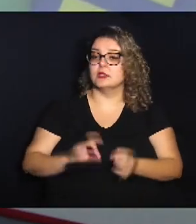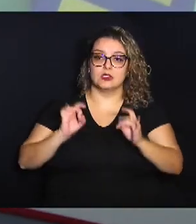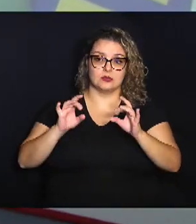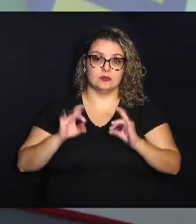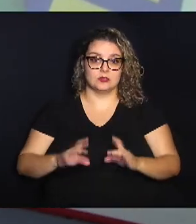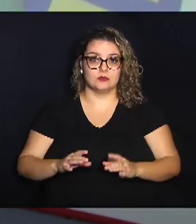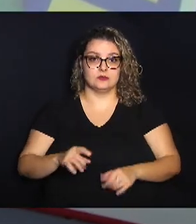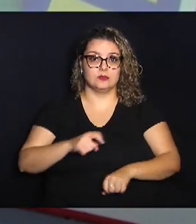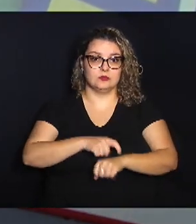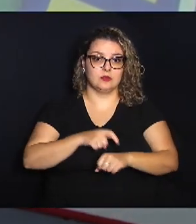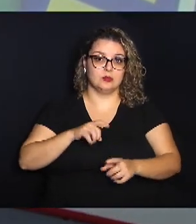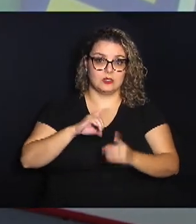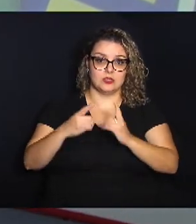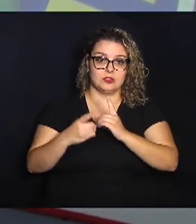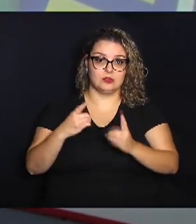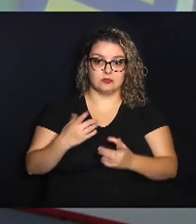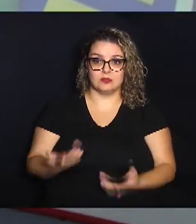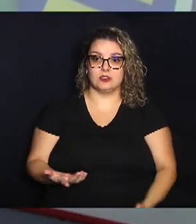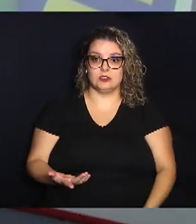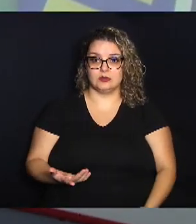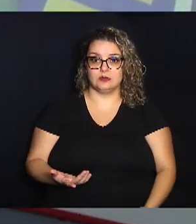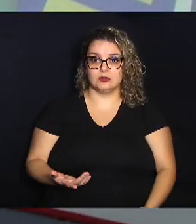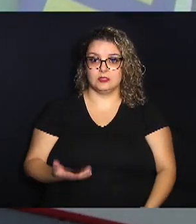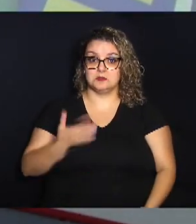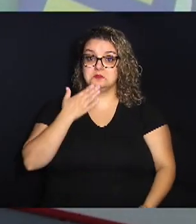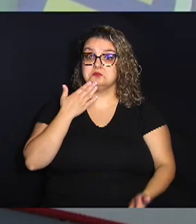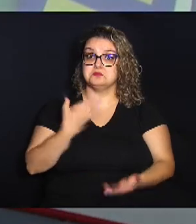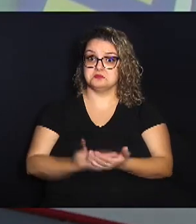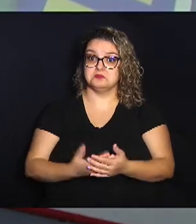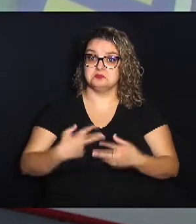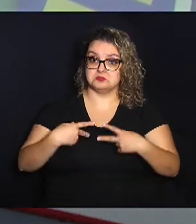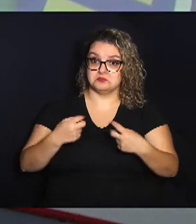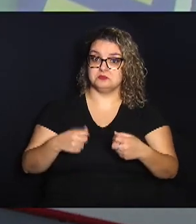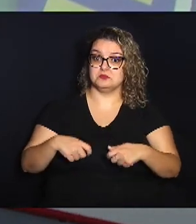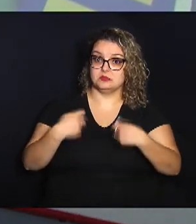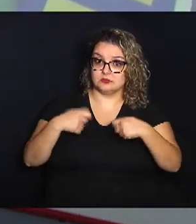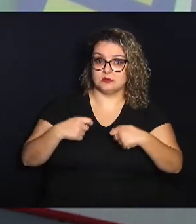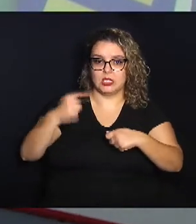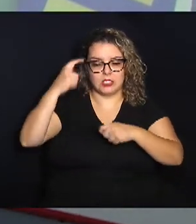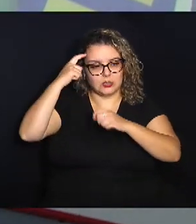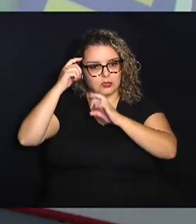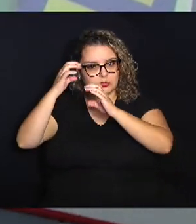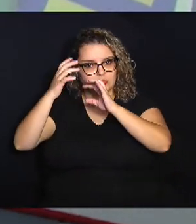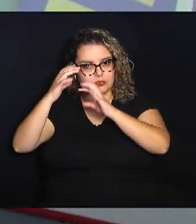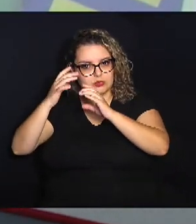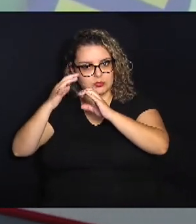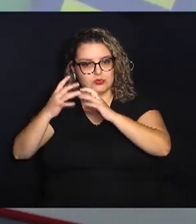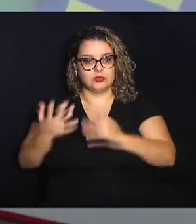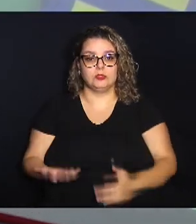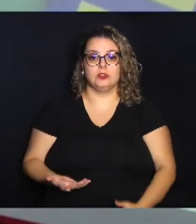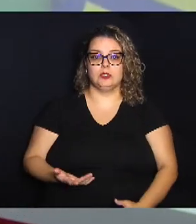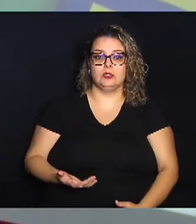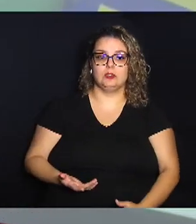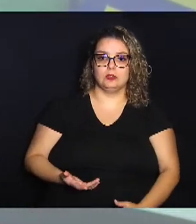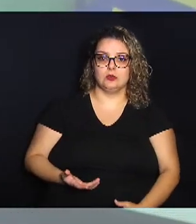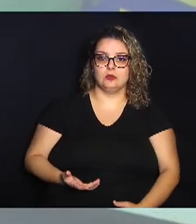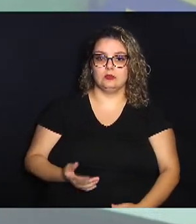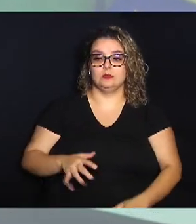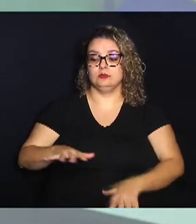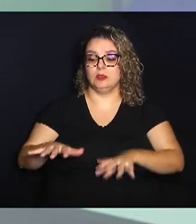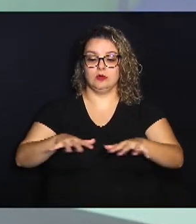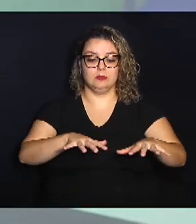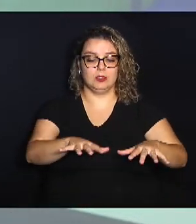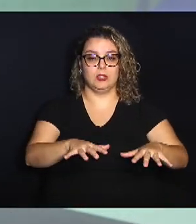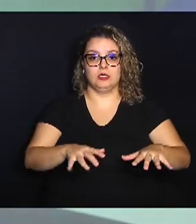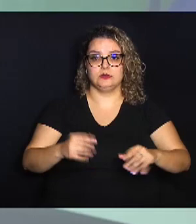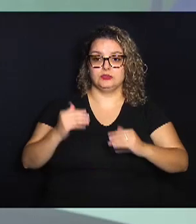eles foram surpreendidos, né, e se viram na necessidade de pensar bastante sobre a atribuição de